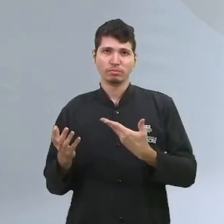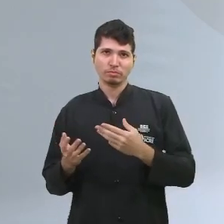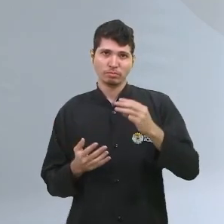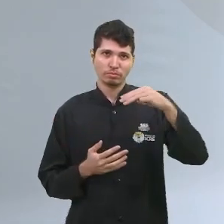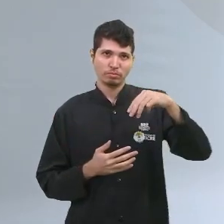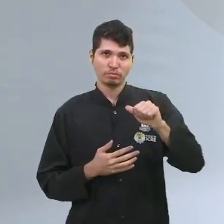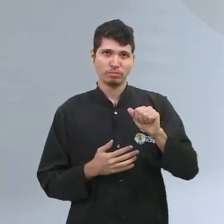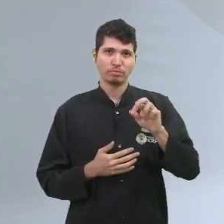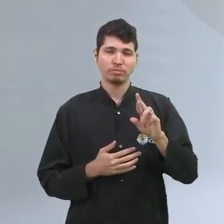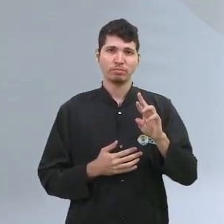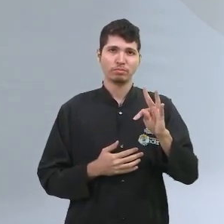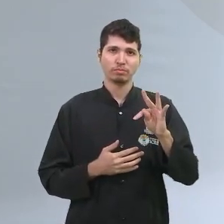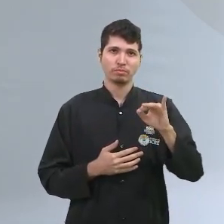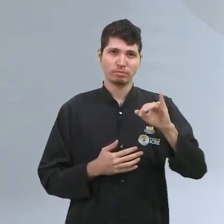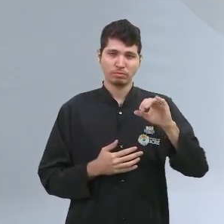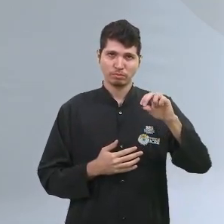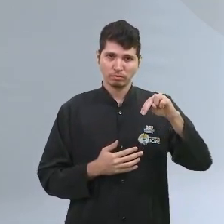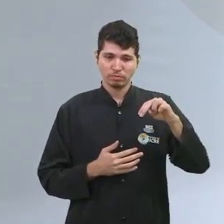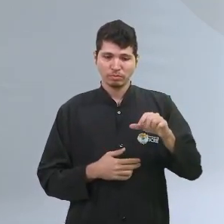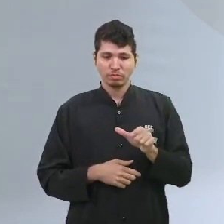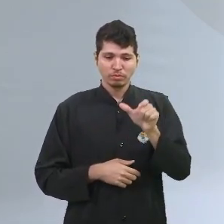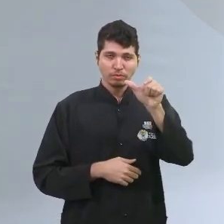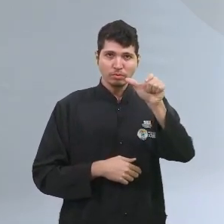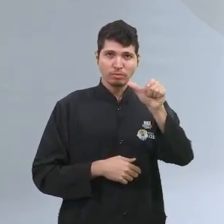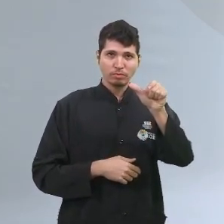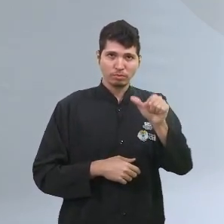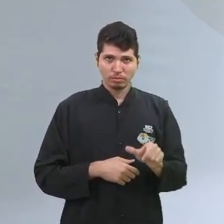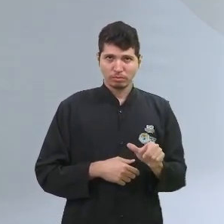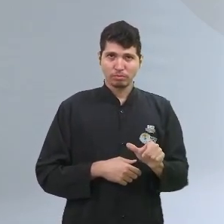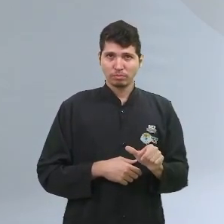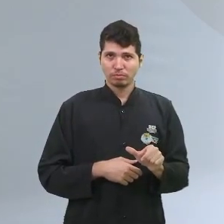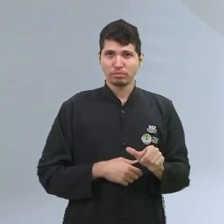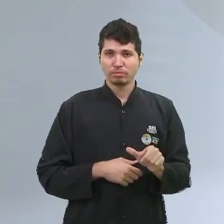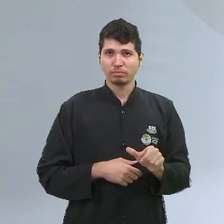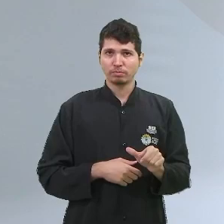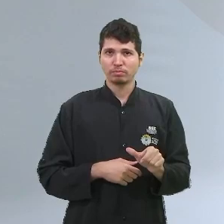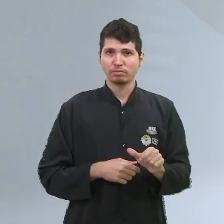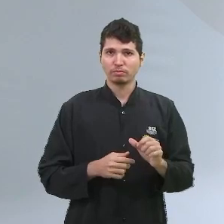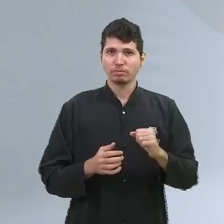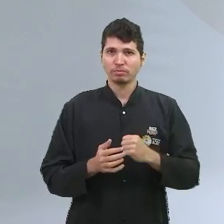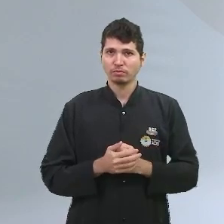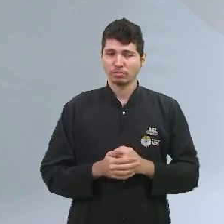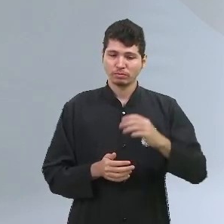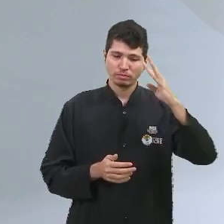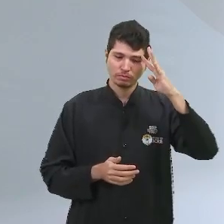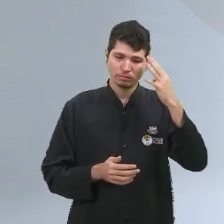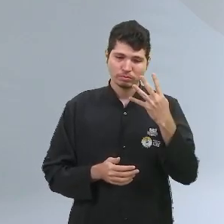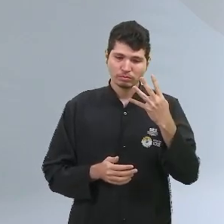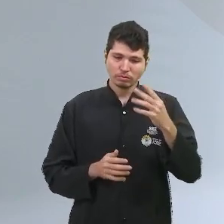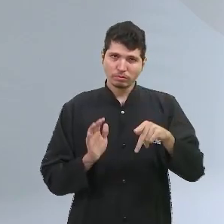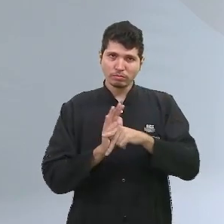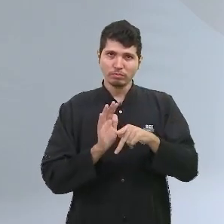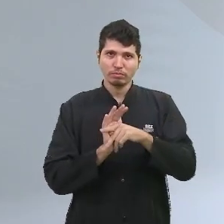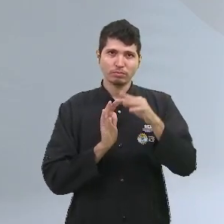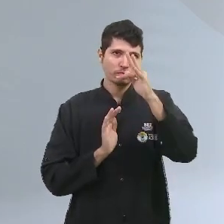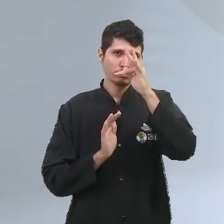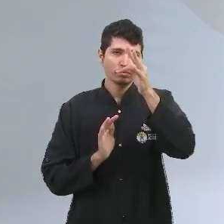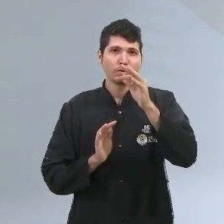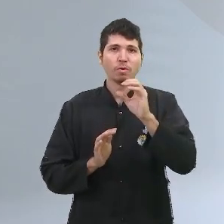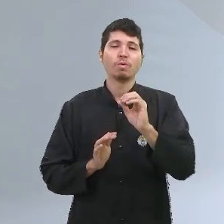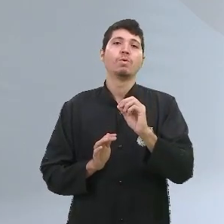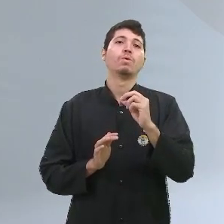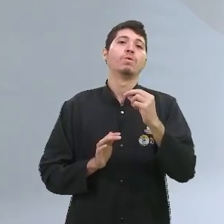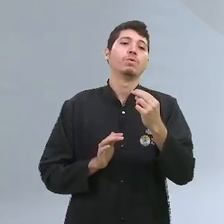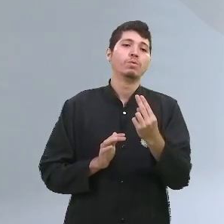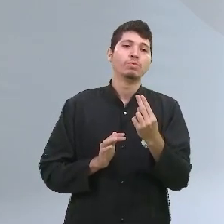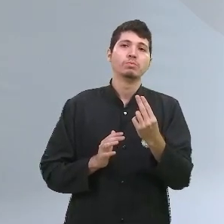homem é o único que pode pensar e definir o seu futuro e até se negar a fazer